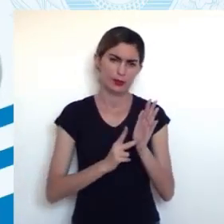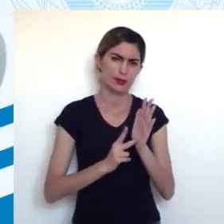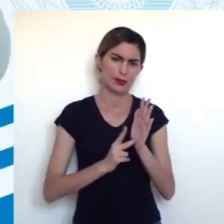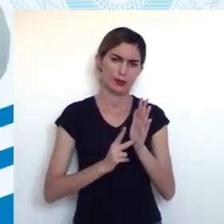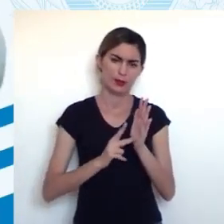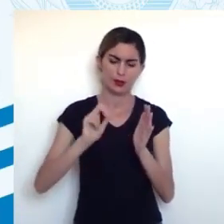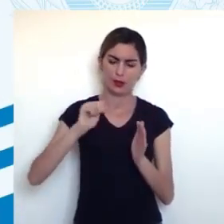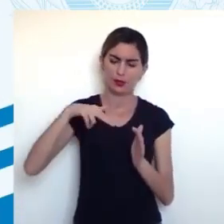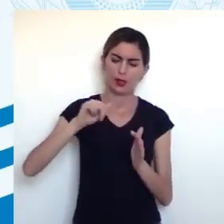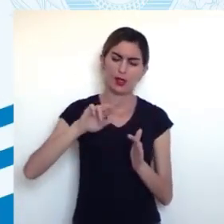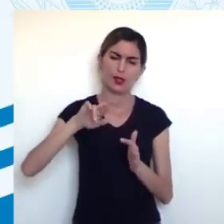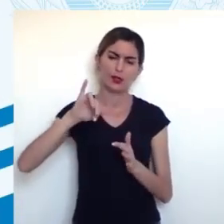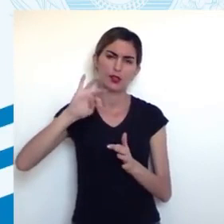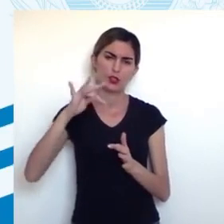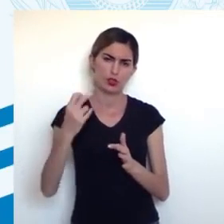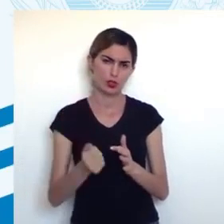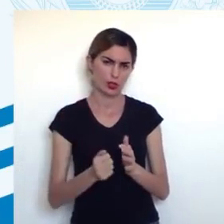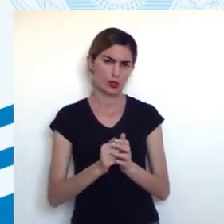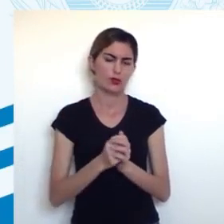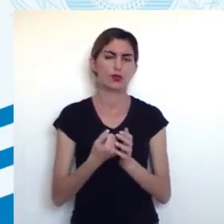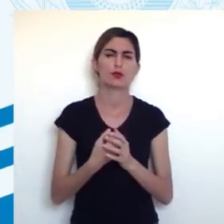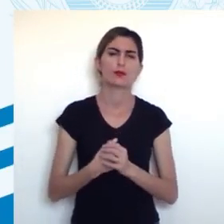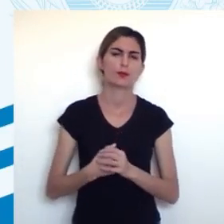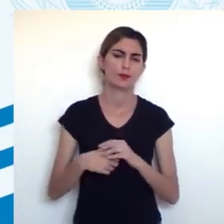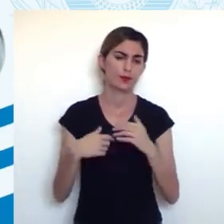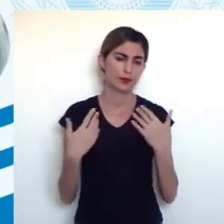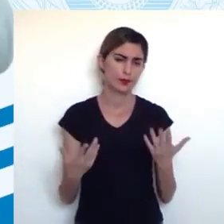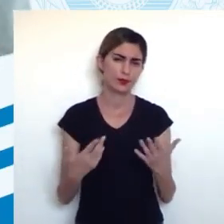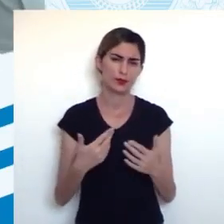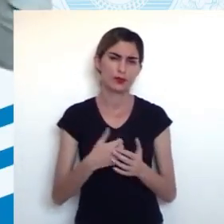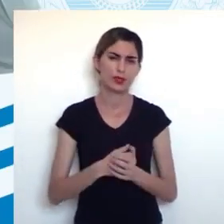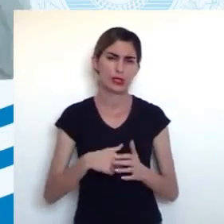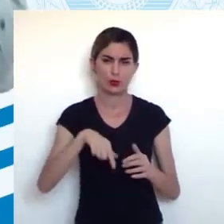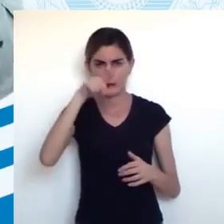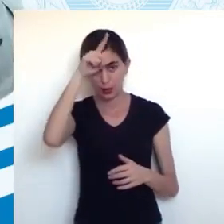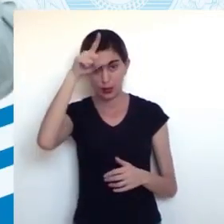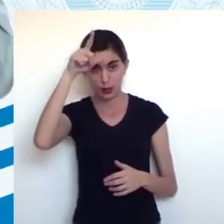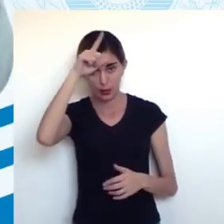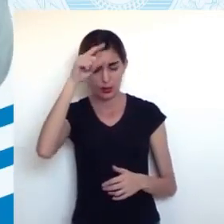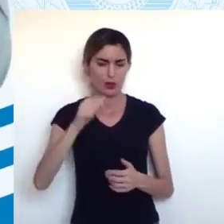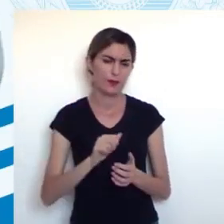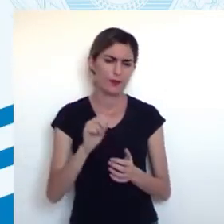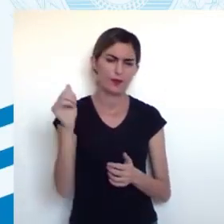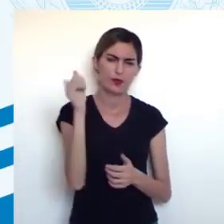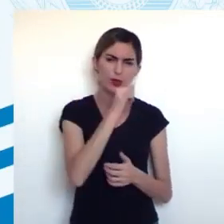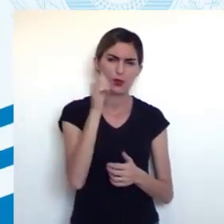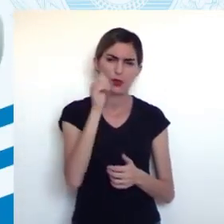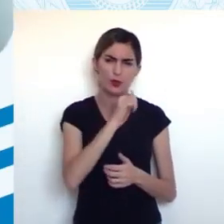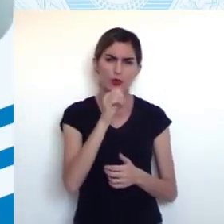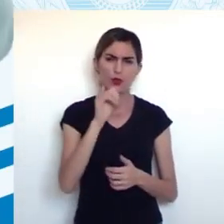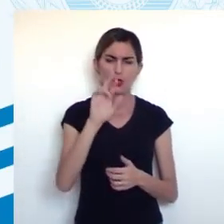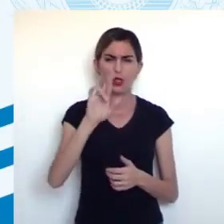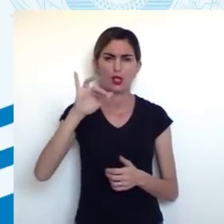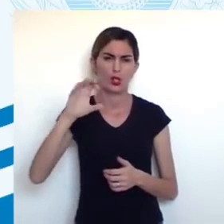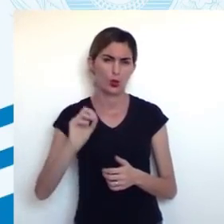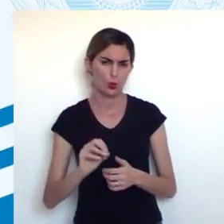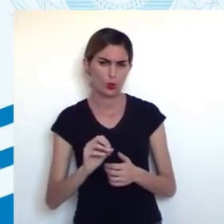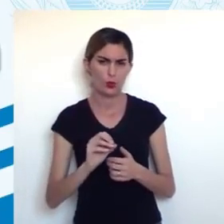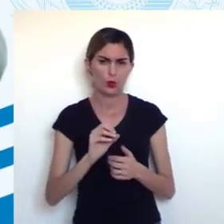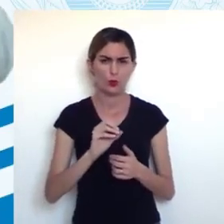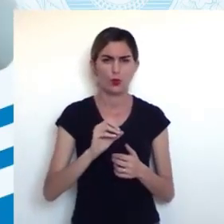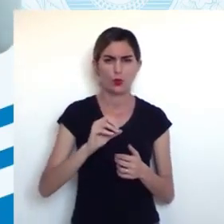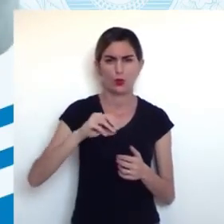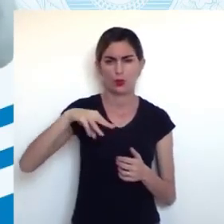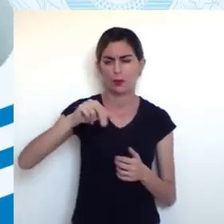sindicatos anarquistas europeus, que possuíam líderes como o italiano Enrico,